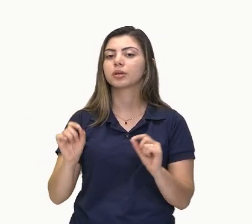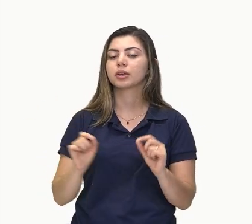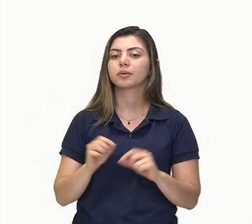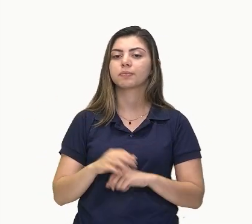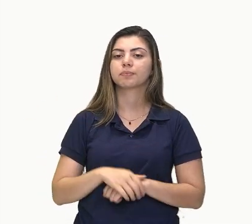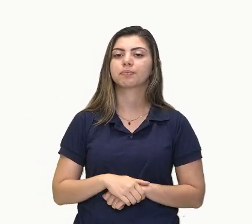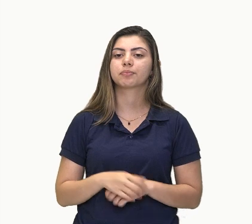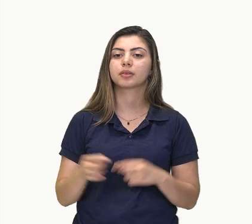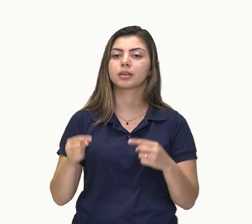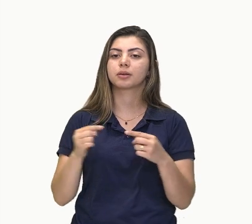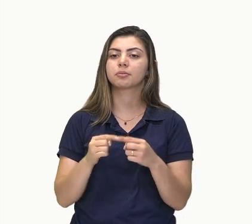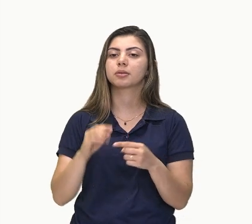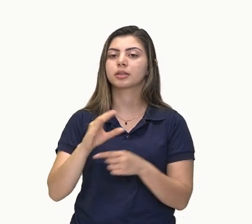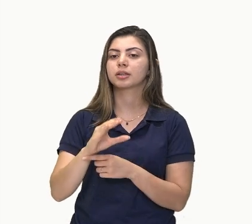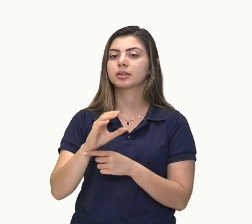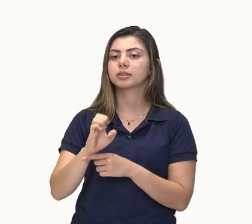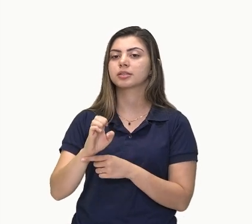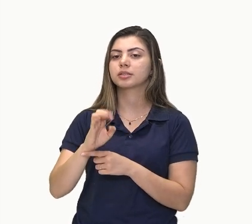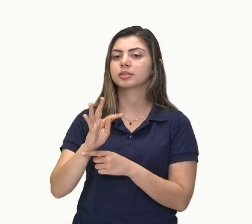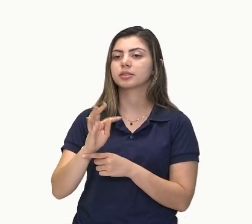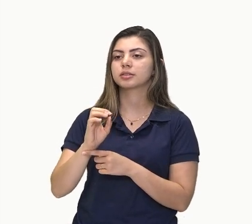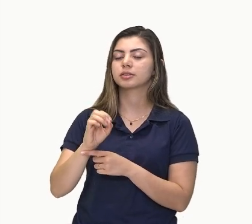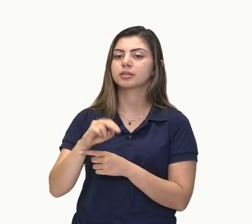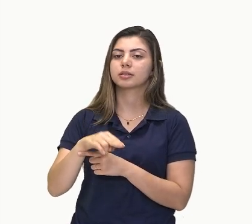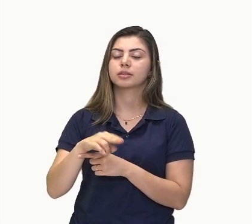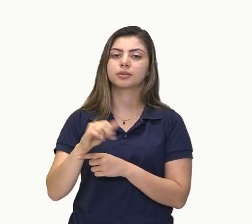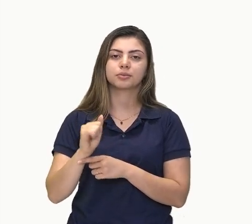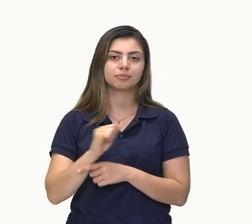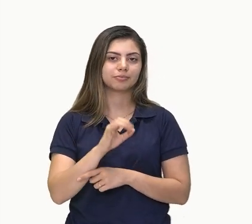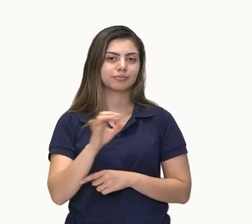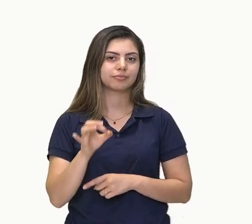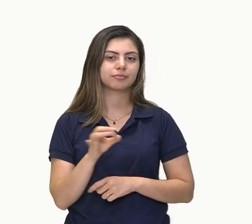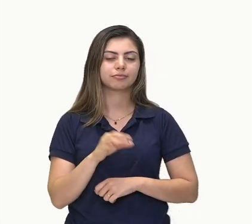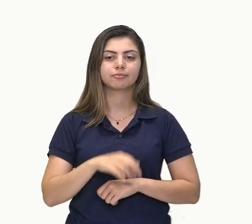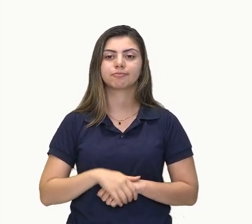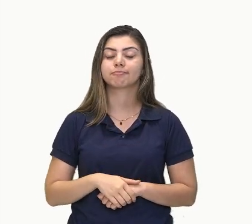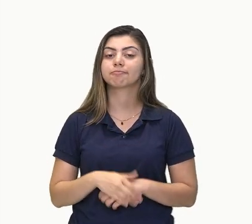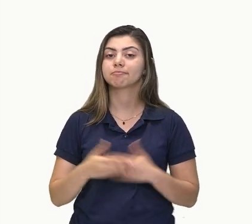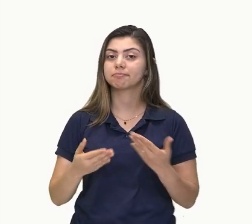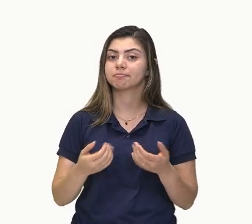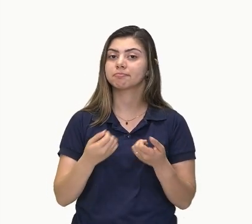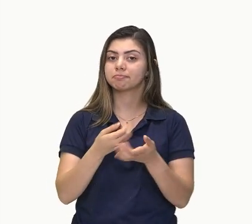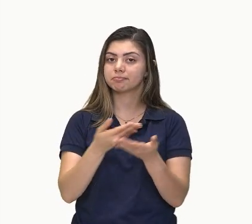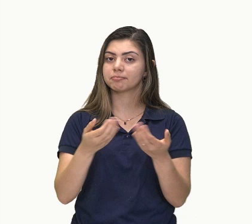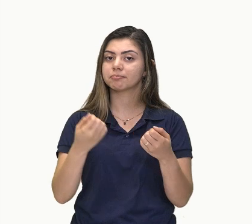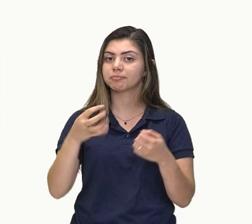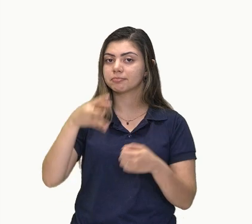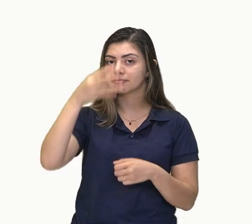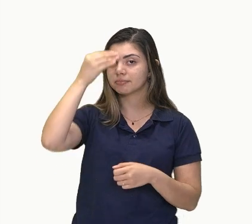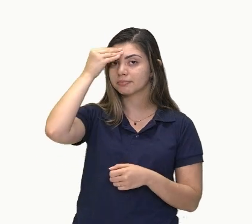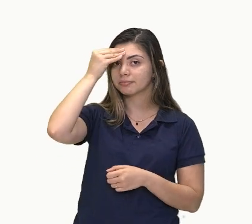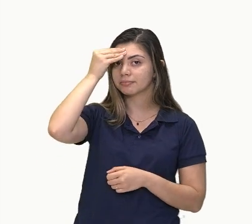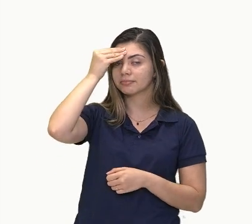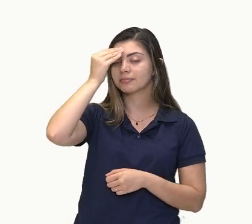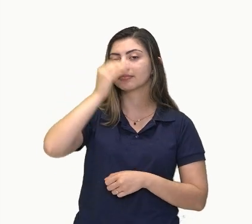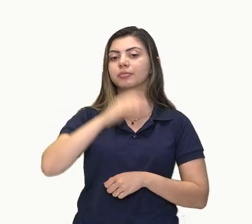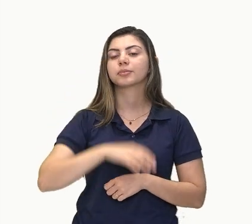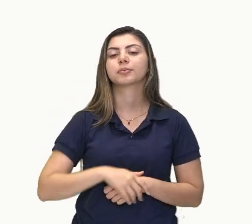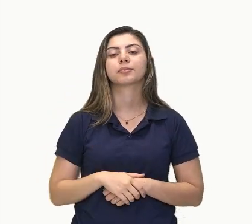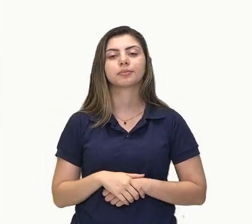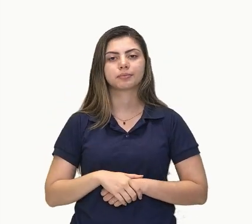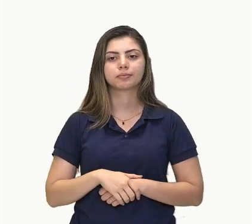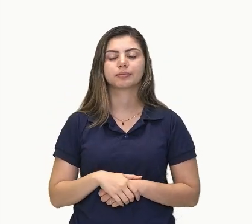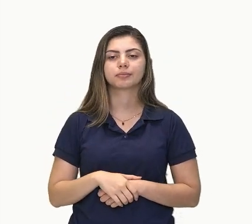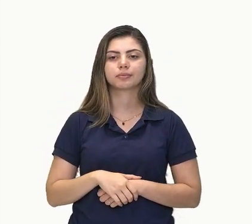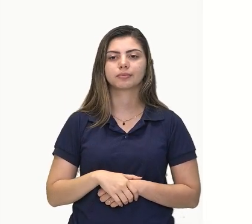é a cetona, tá? Não esqueça disso, cetona. Então, dessa